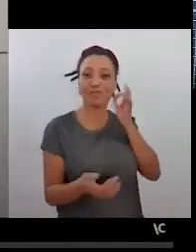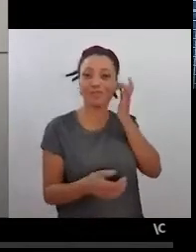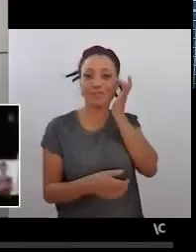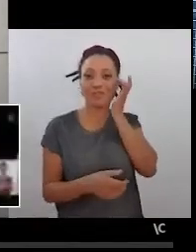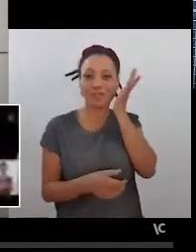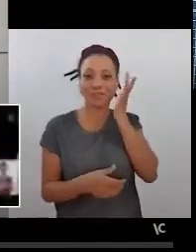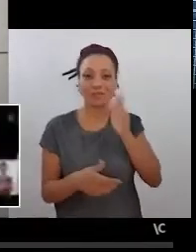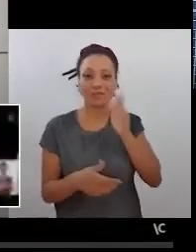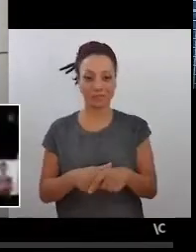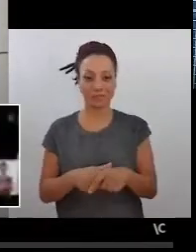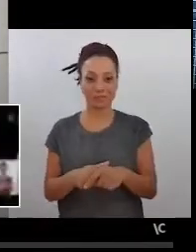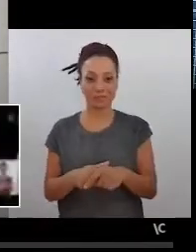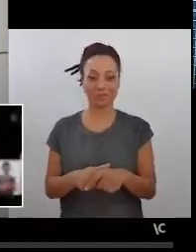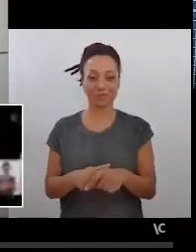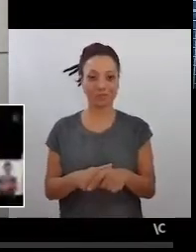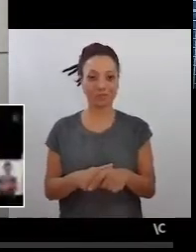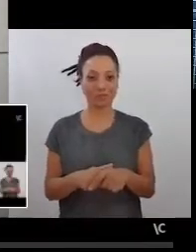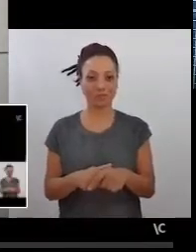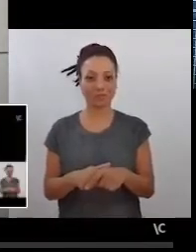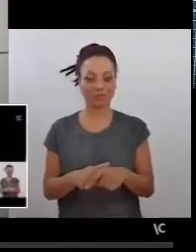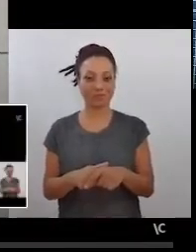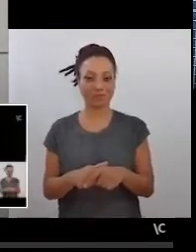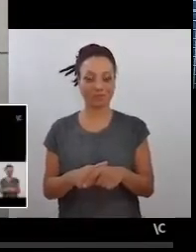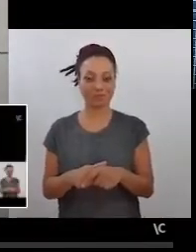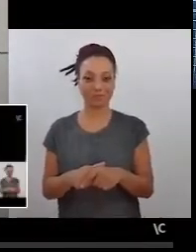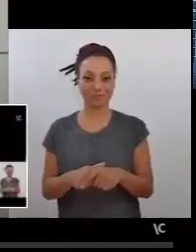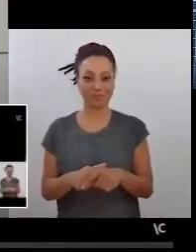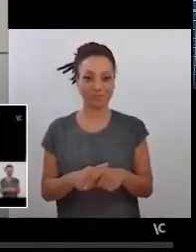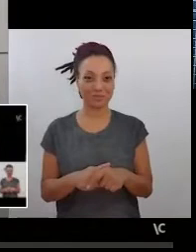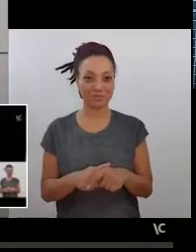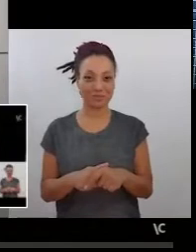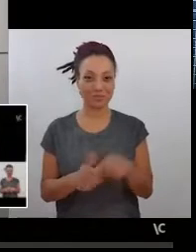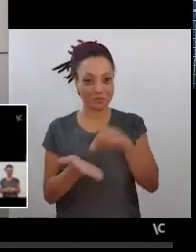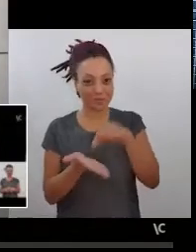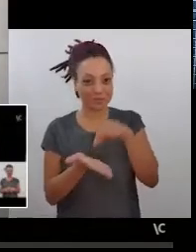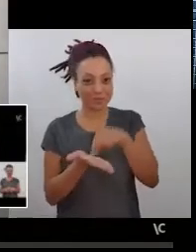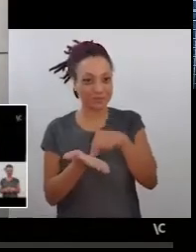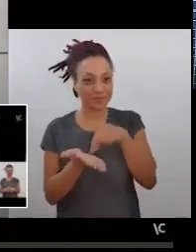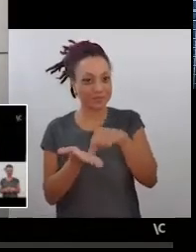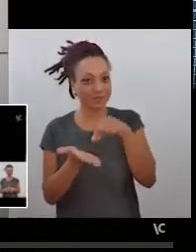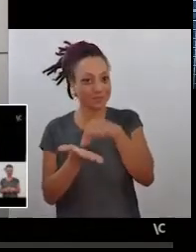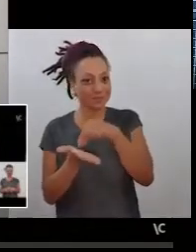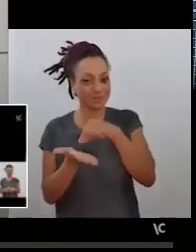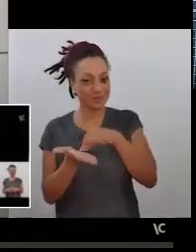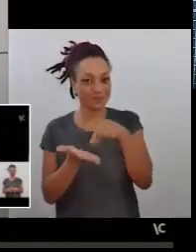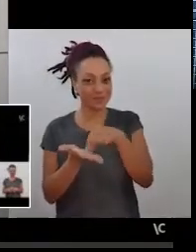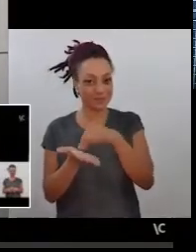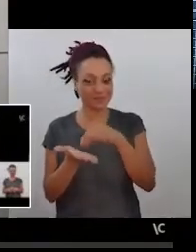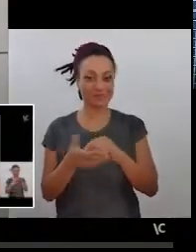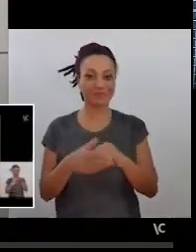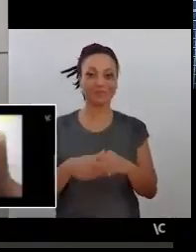legal. Primeiro eu vou fazer toda a parte de fora. Quem quiser pegar o link aí, pode pegar para ter uma